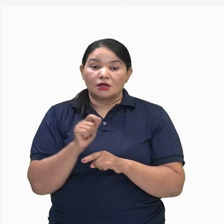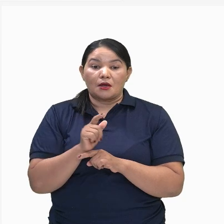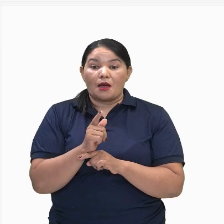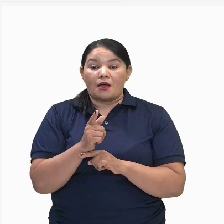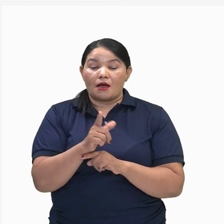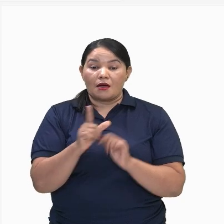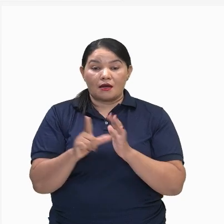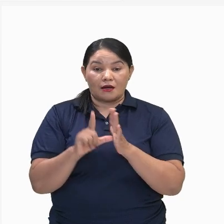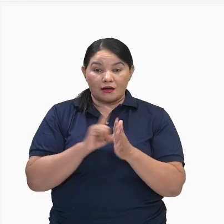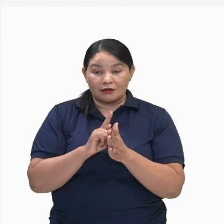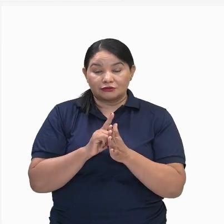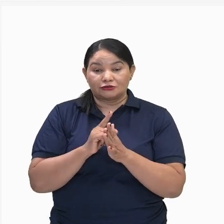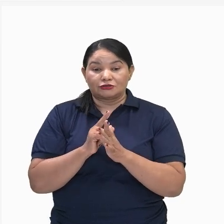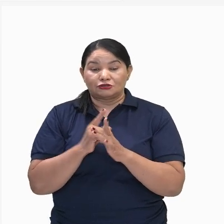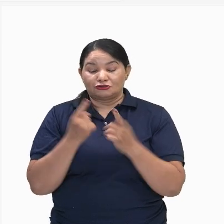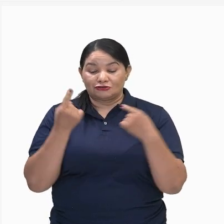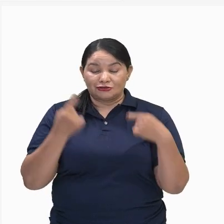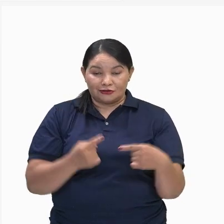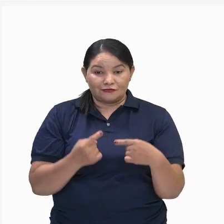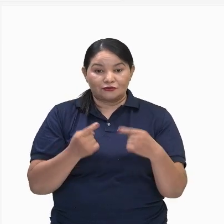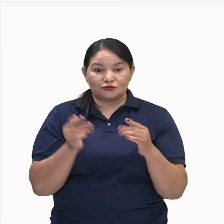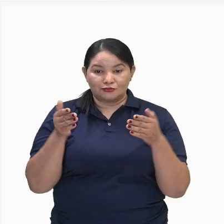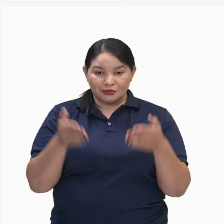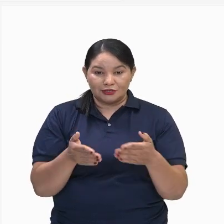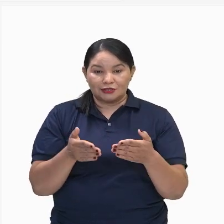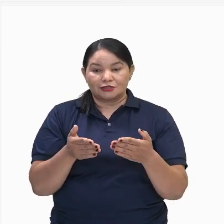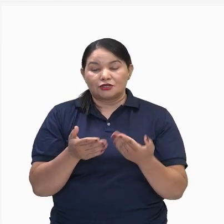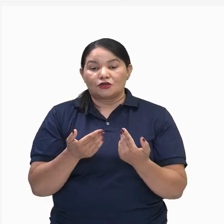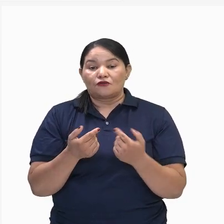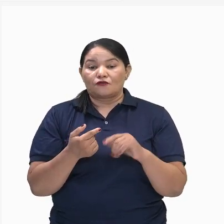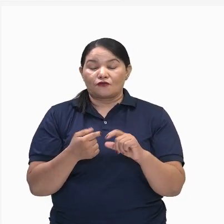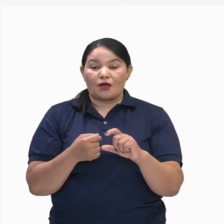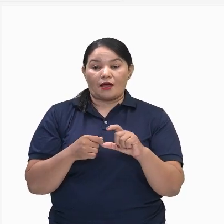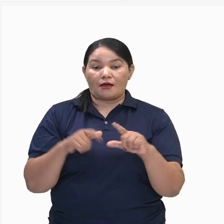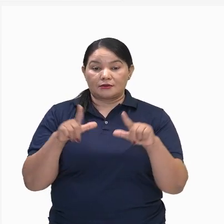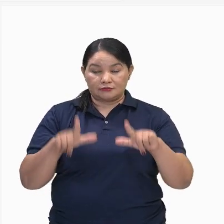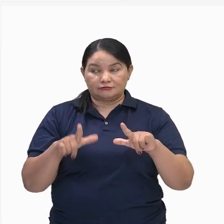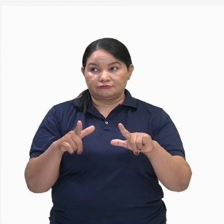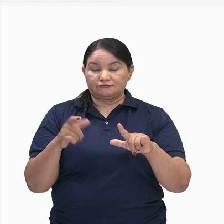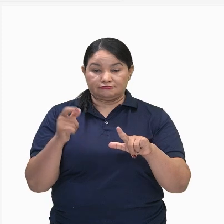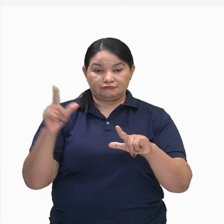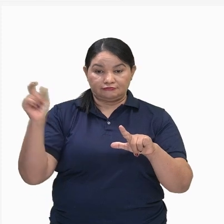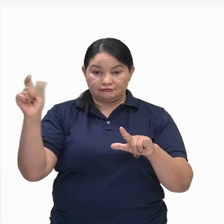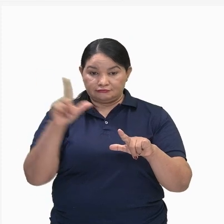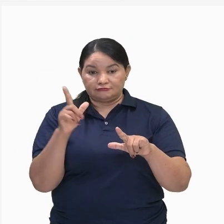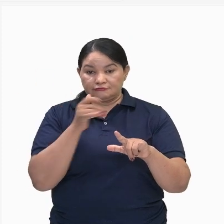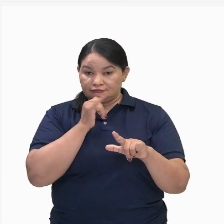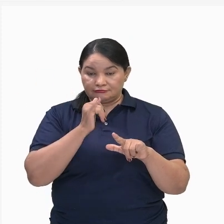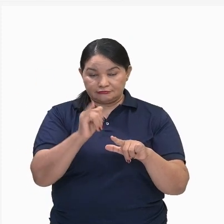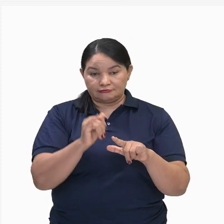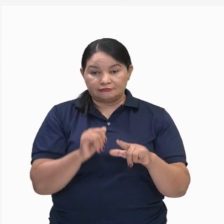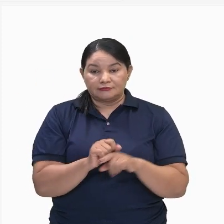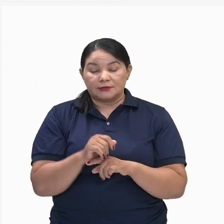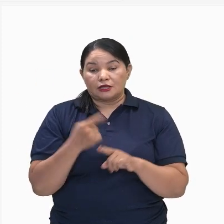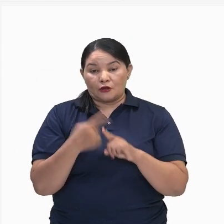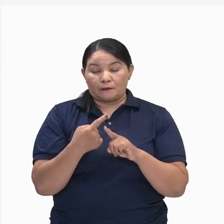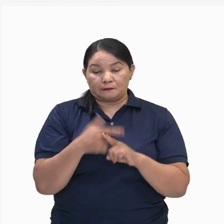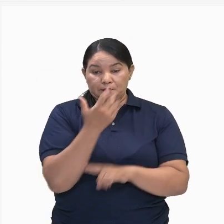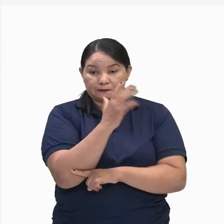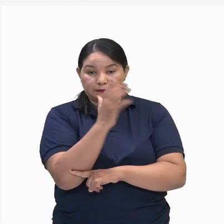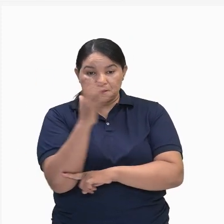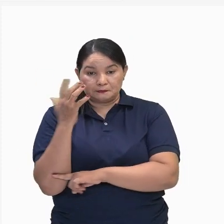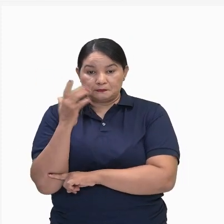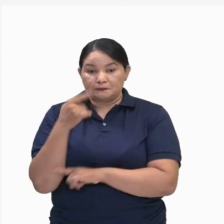enfrentava desafios específicos em relação à geração de energia solar, dada a vasta cobertura de floresta tropical e a presença